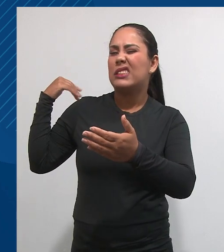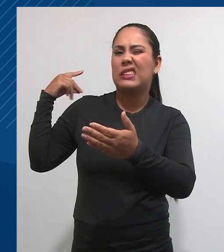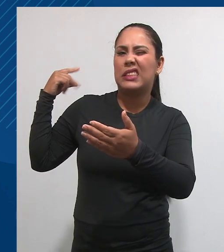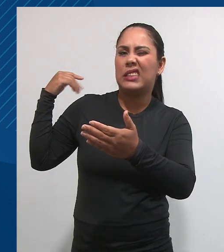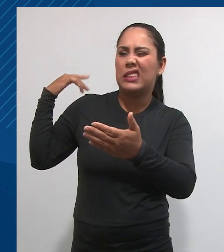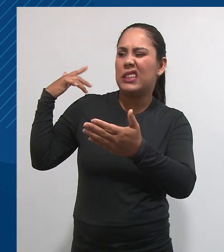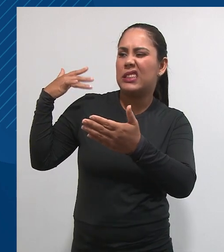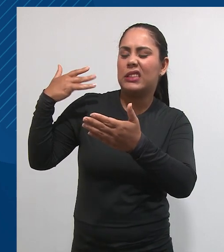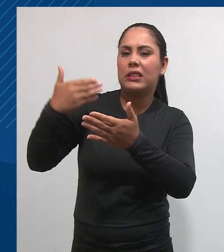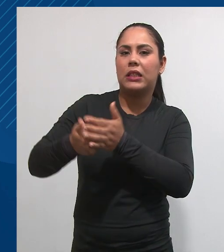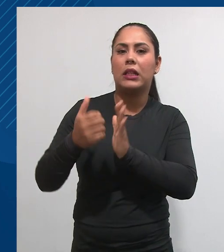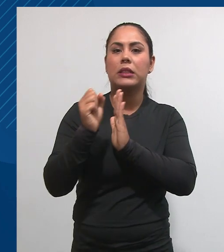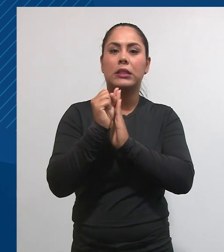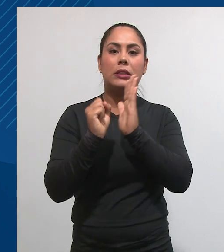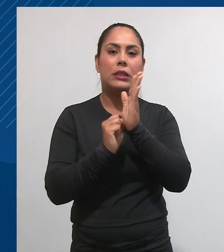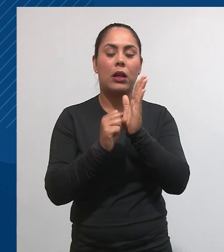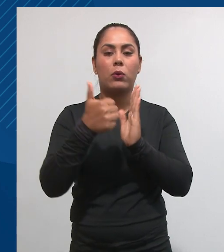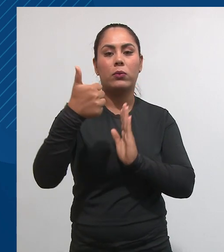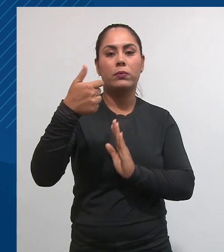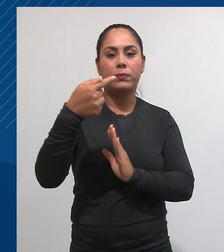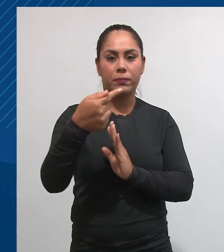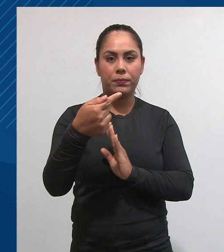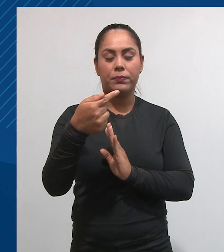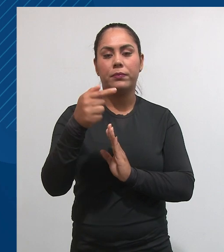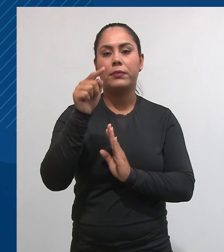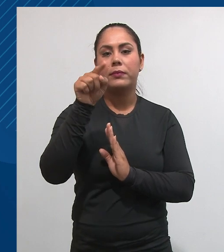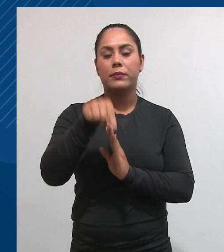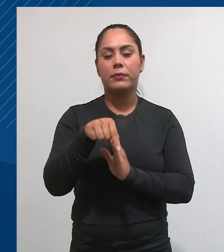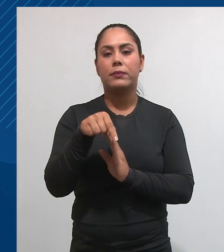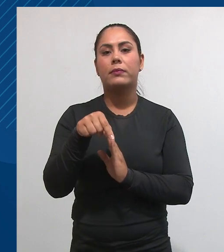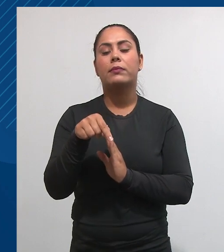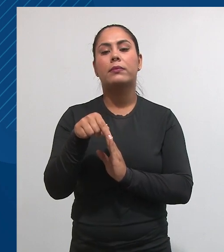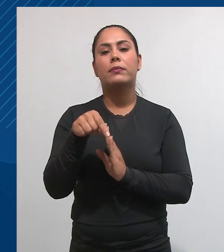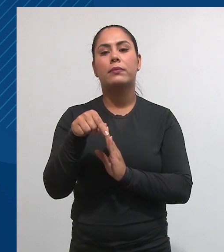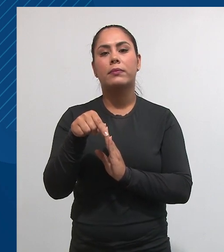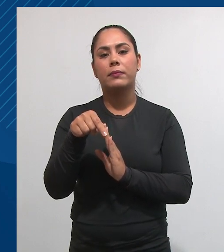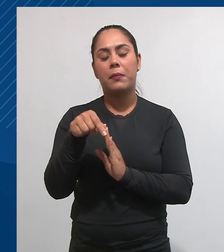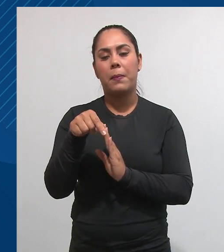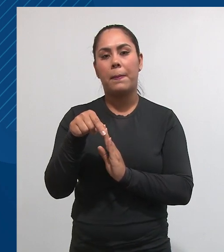século XVII, né? E